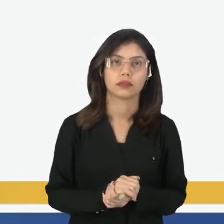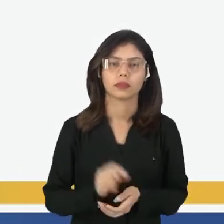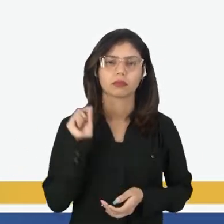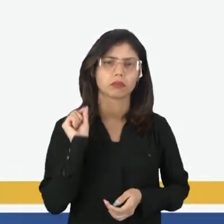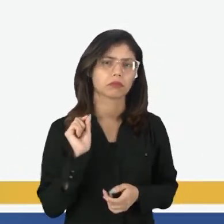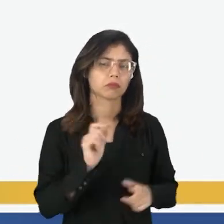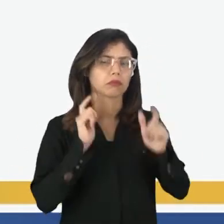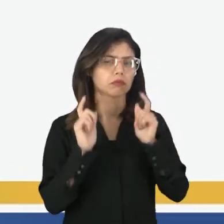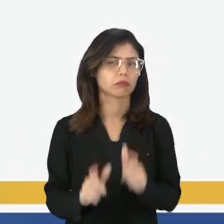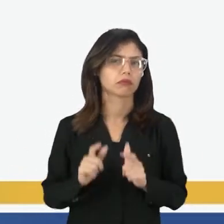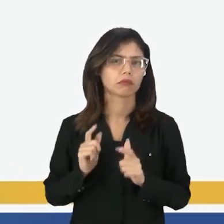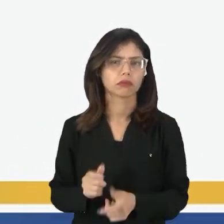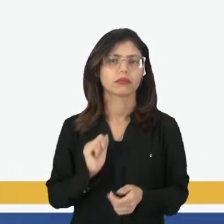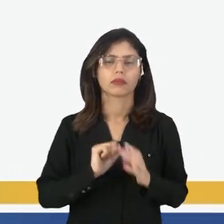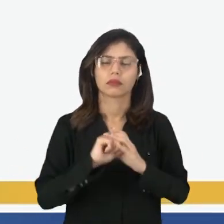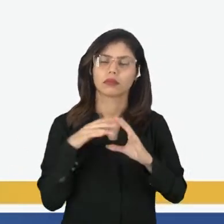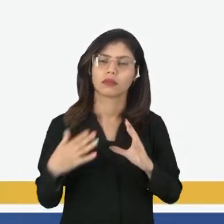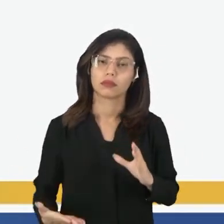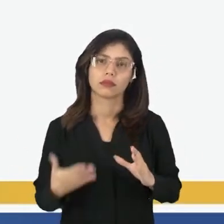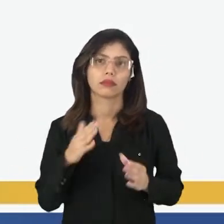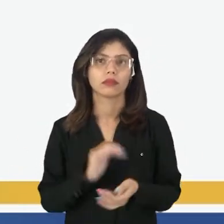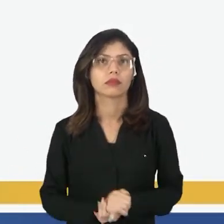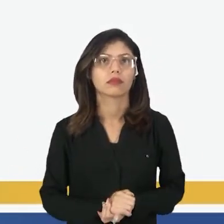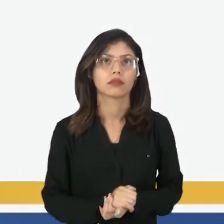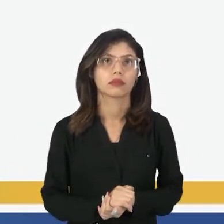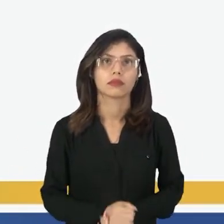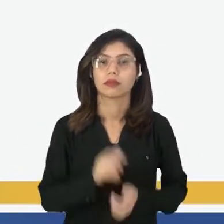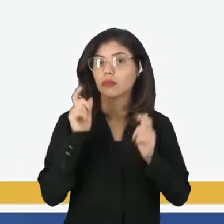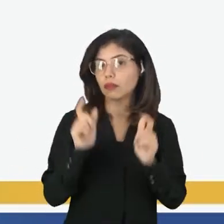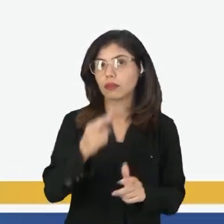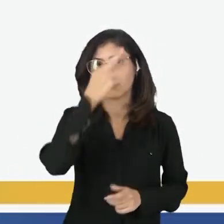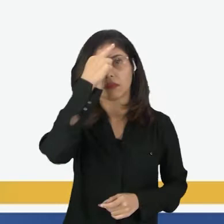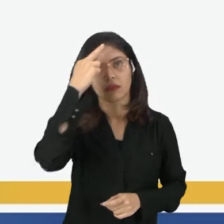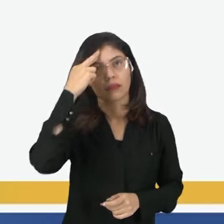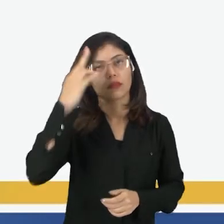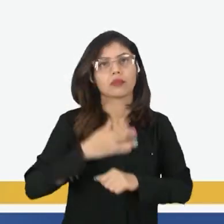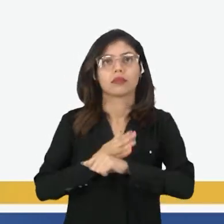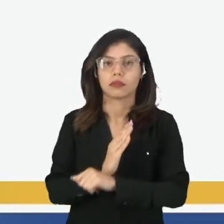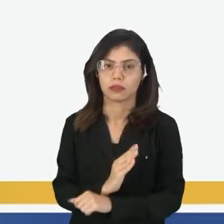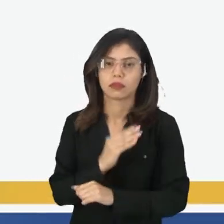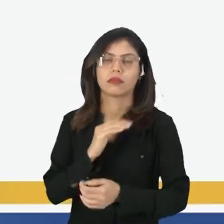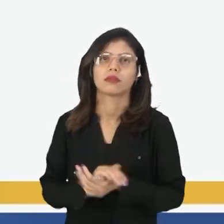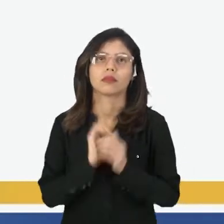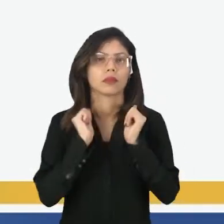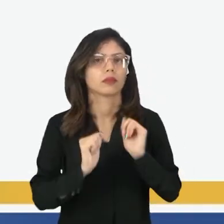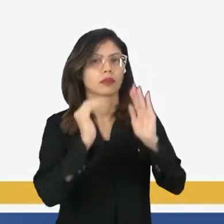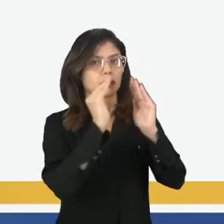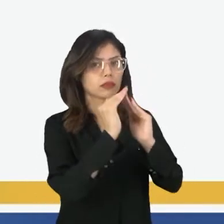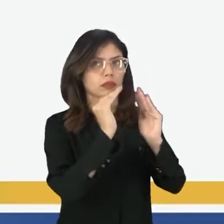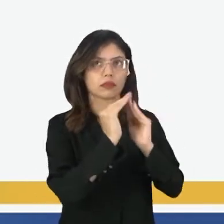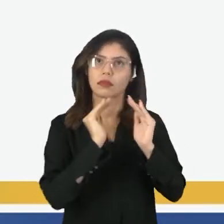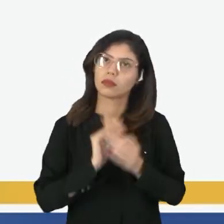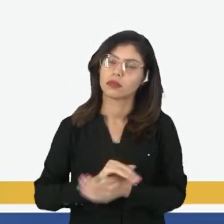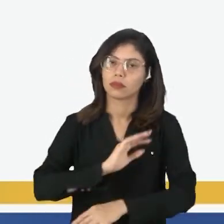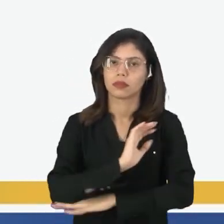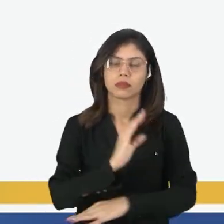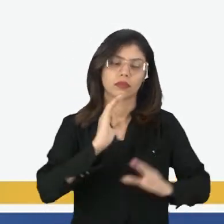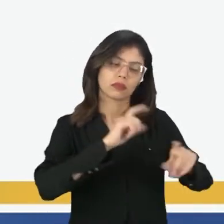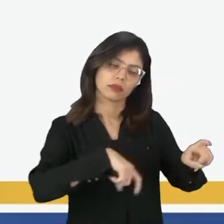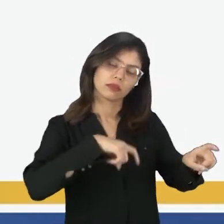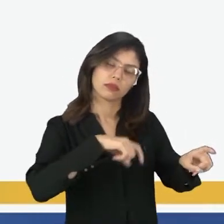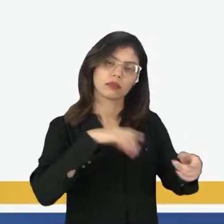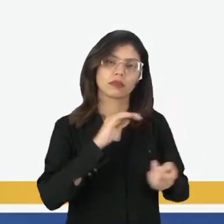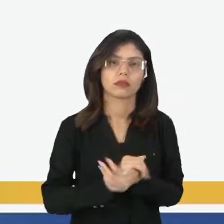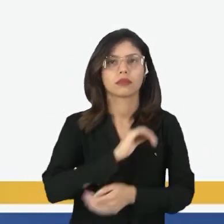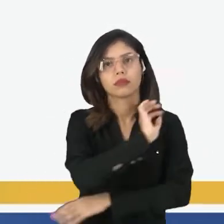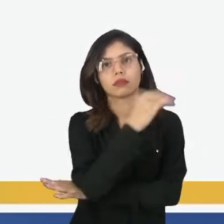que é espaço, a característica do gênero textual do conto? É onde a história se passa. Pode ser numa casa, num